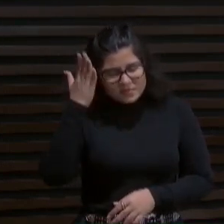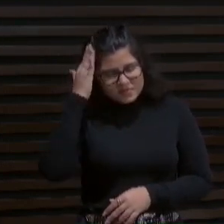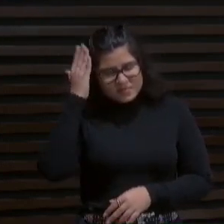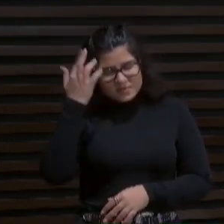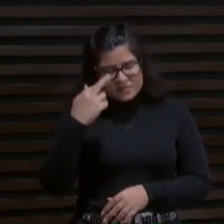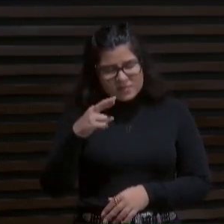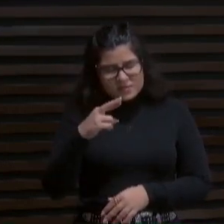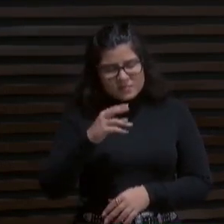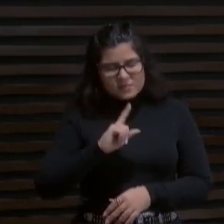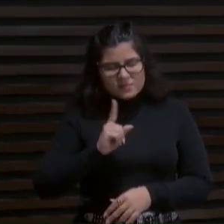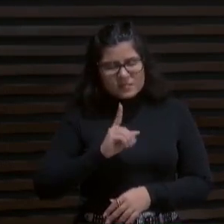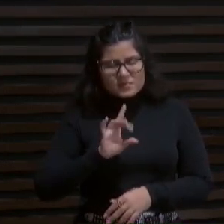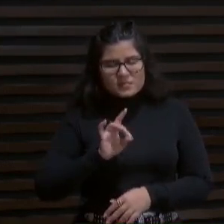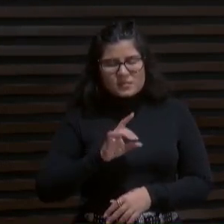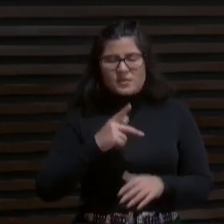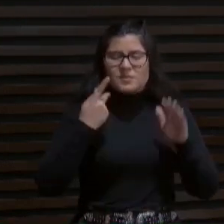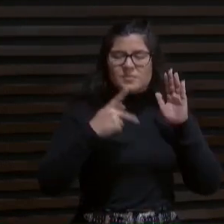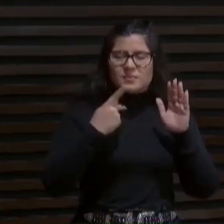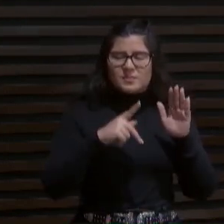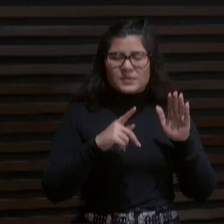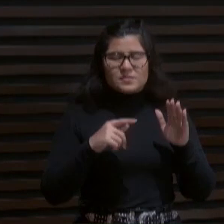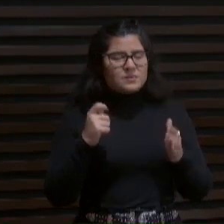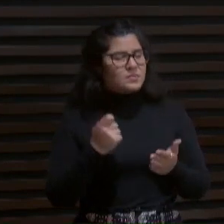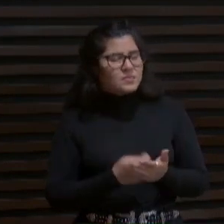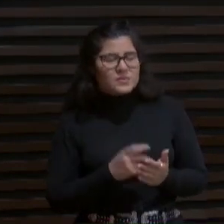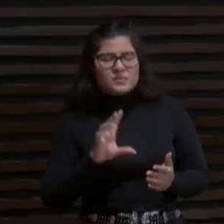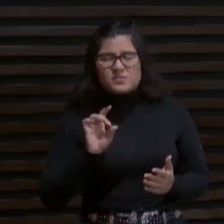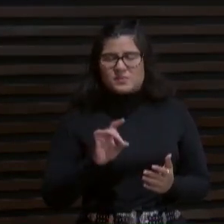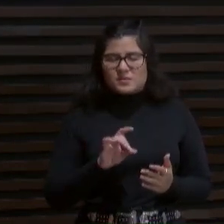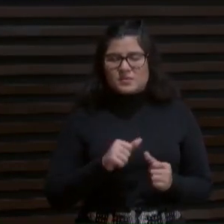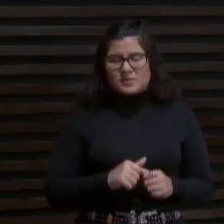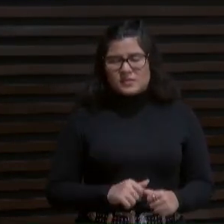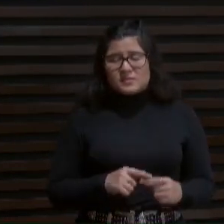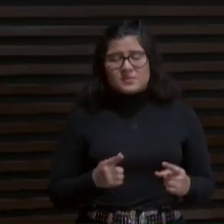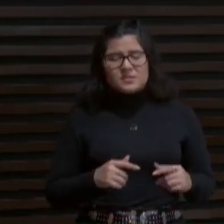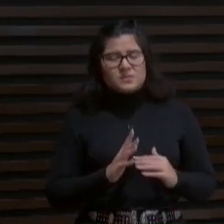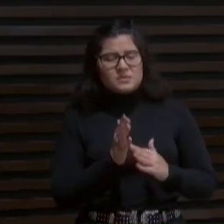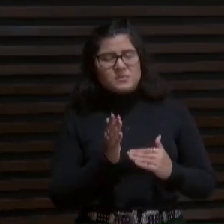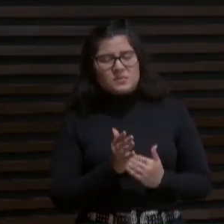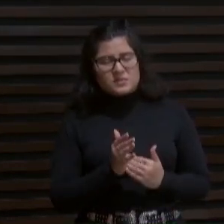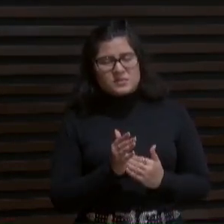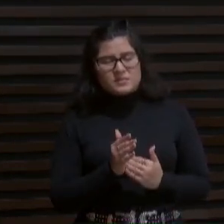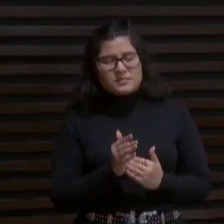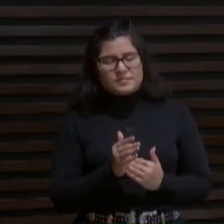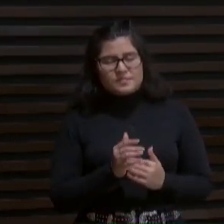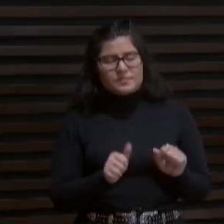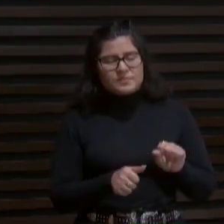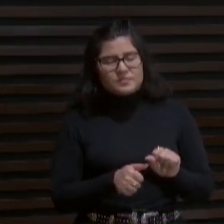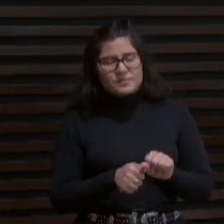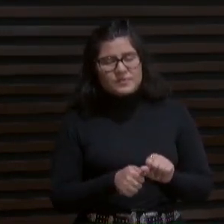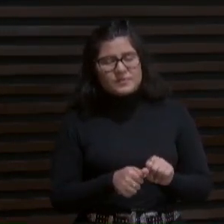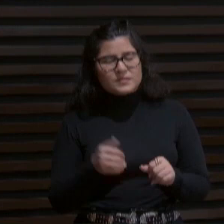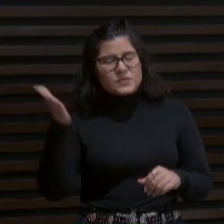não fez apenas esta promessa, e que o Senhor não cumpriu apenas essa, mas que todas e tantas outras feitas no